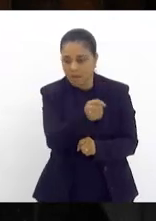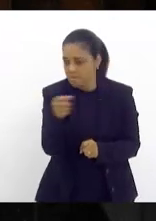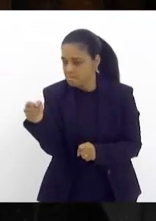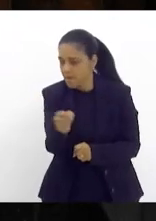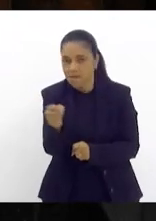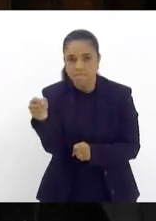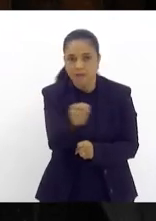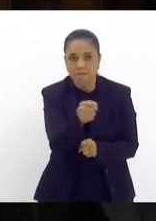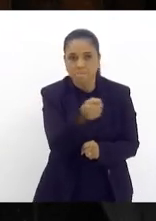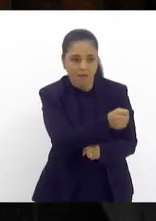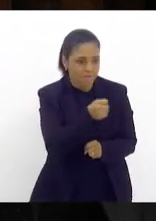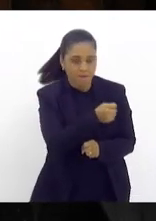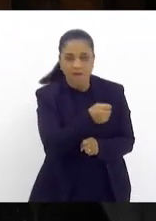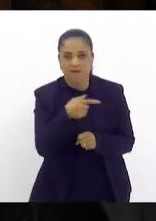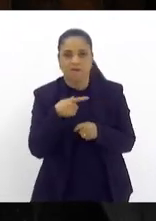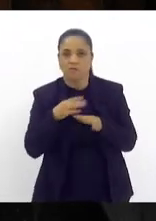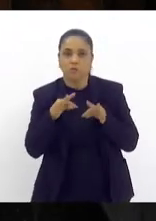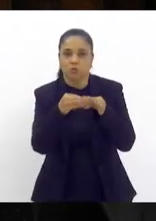desse nível.